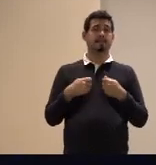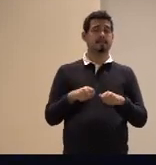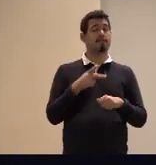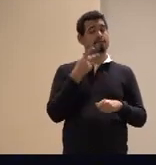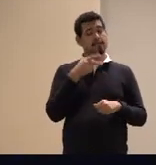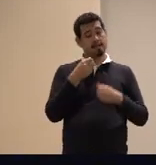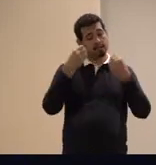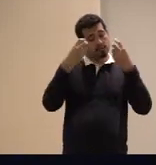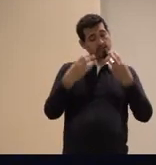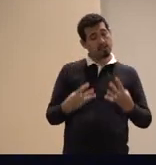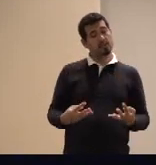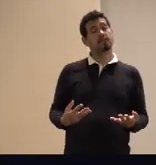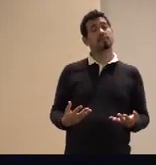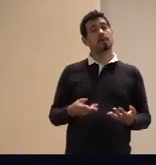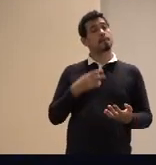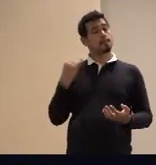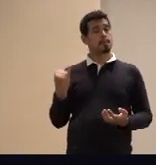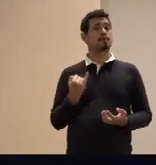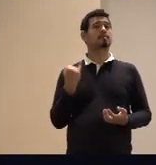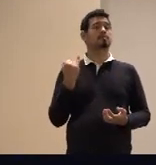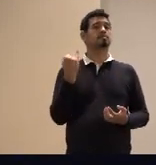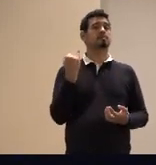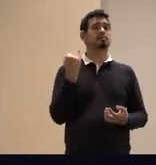reforçar isso.